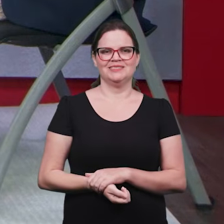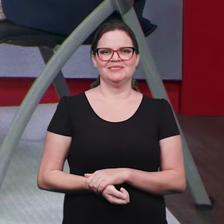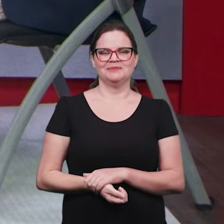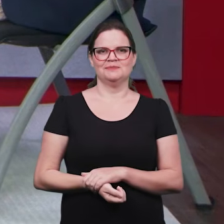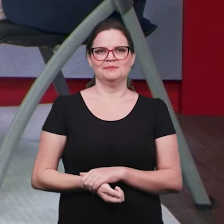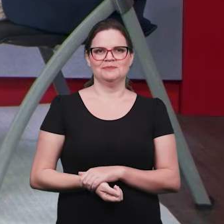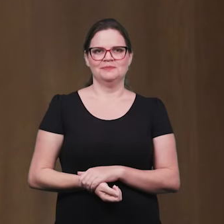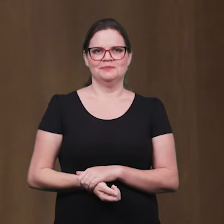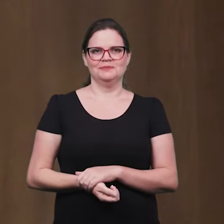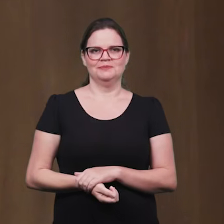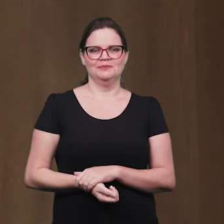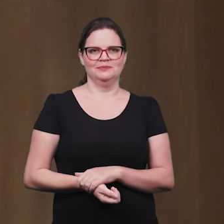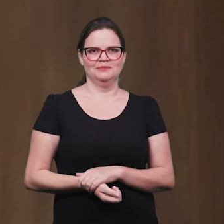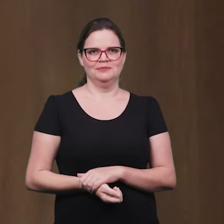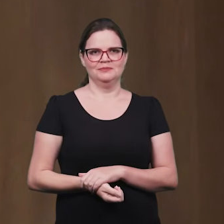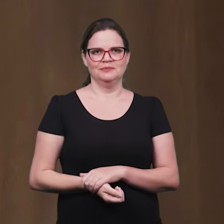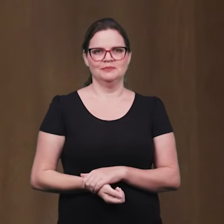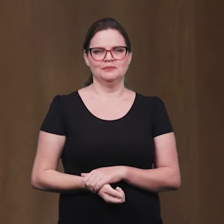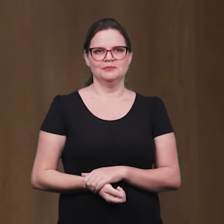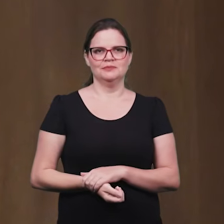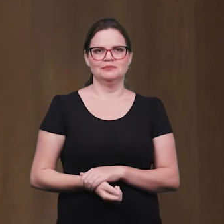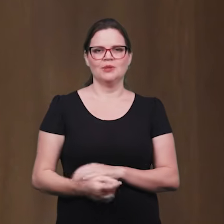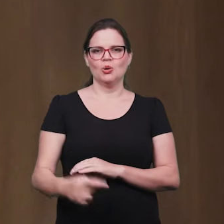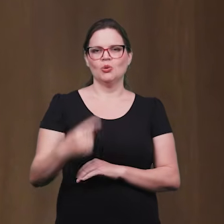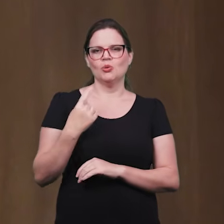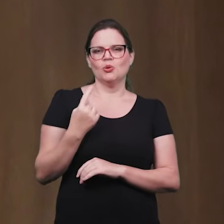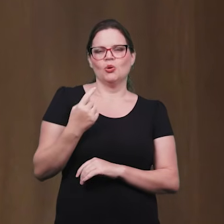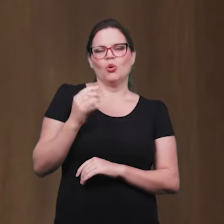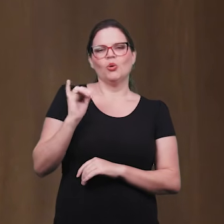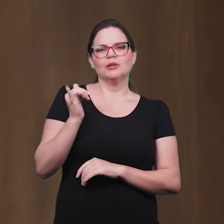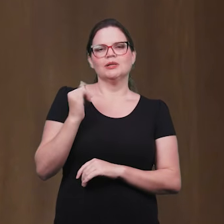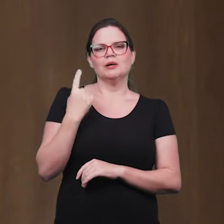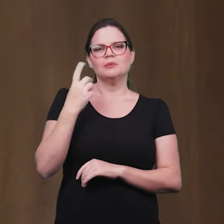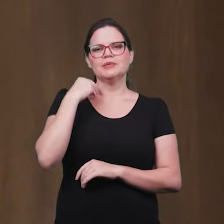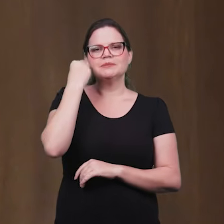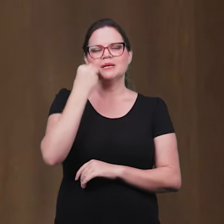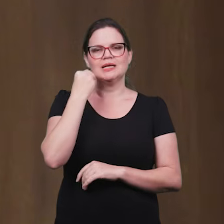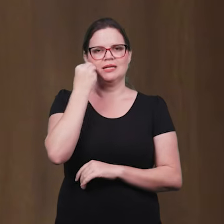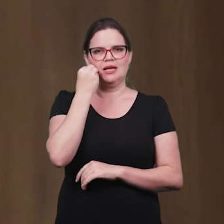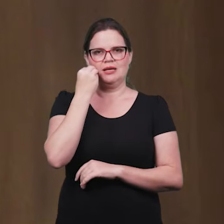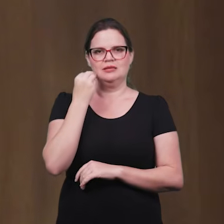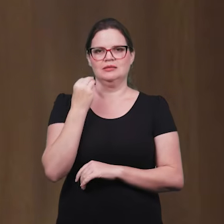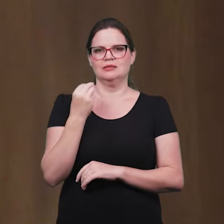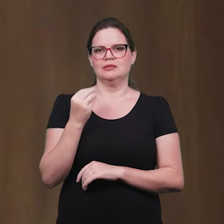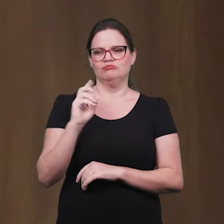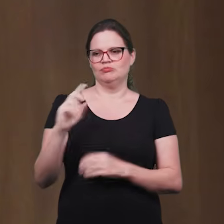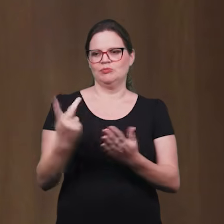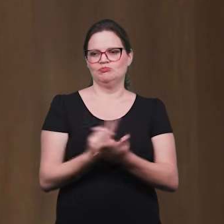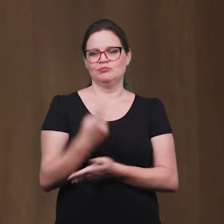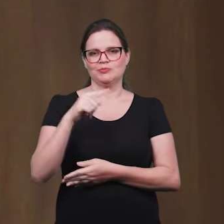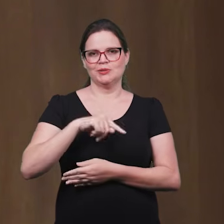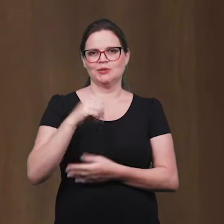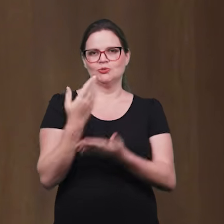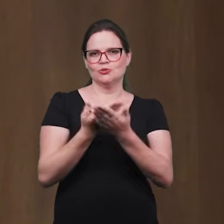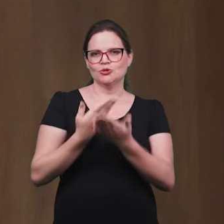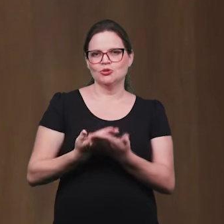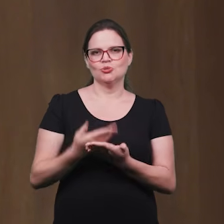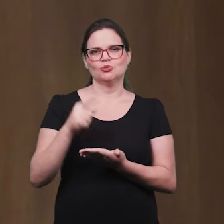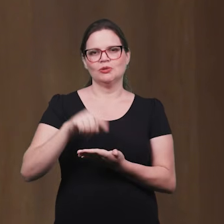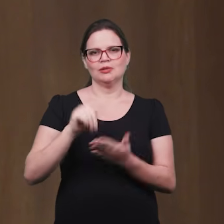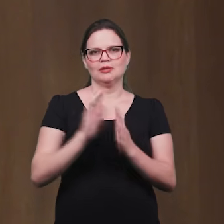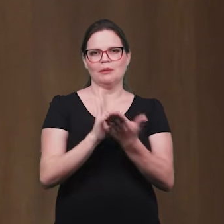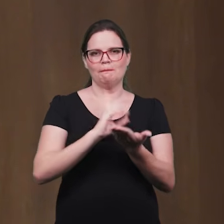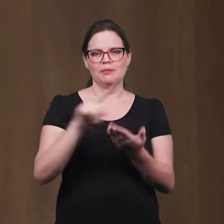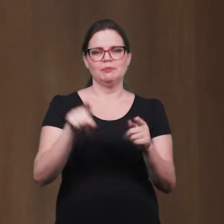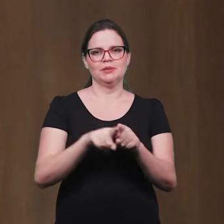Amém. Amém. Uma experiência aqui nos momentos de estudo ou